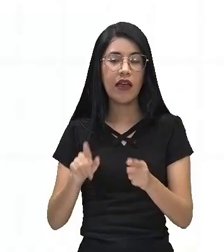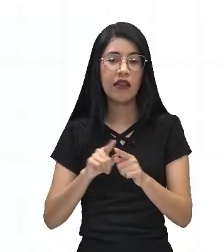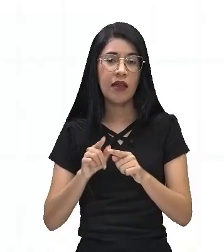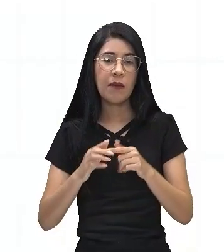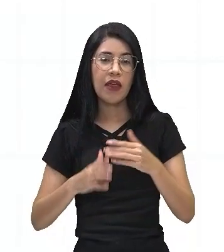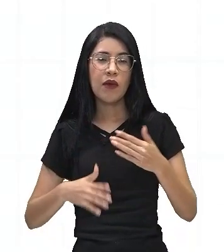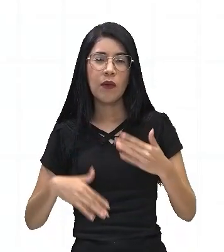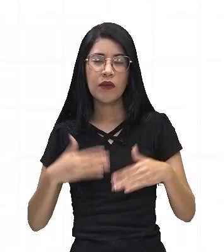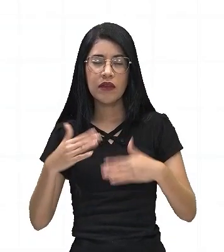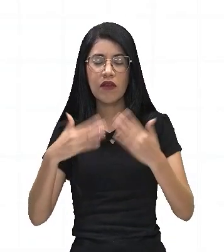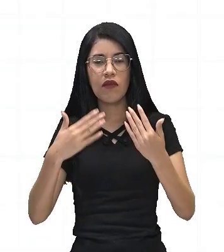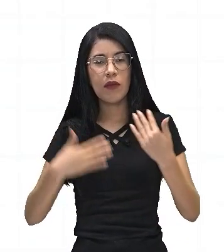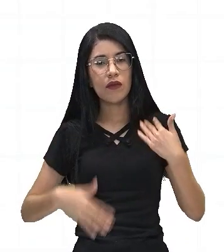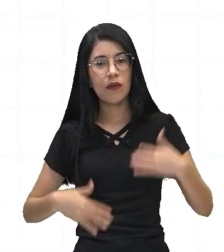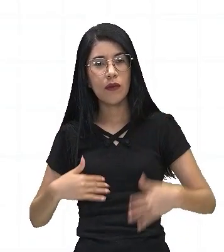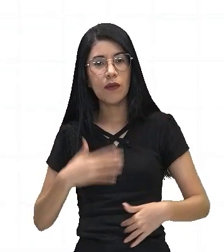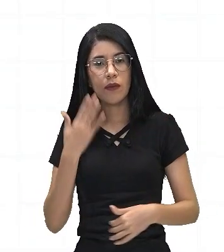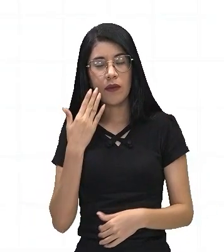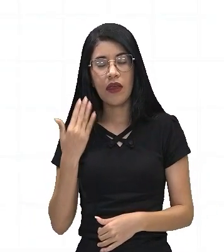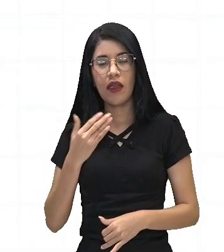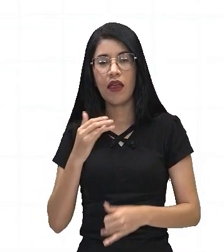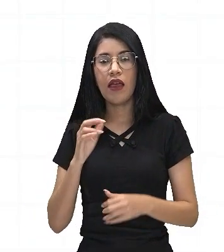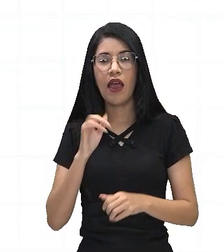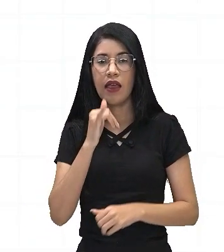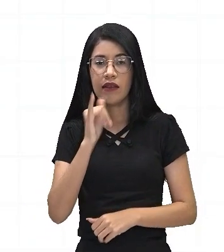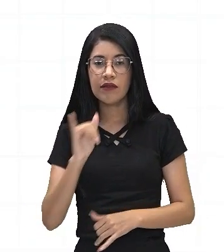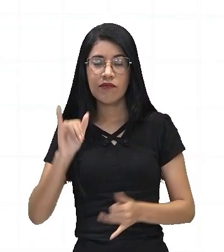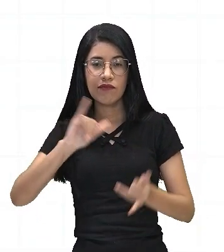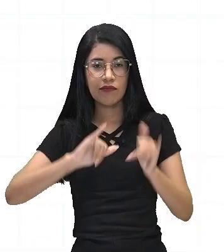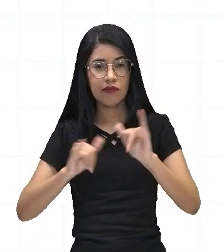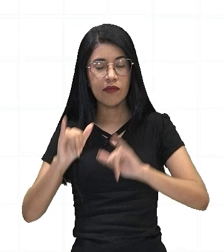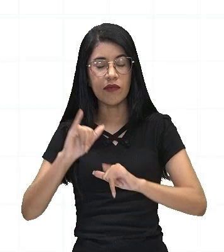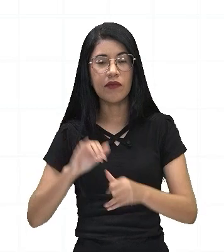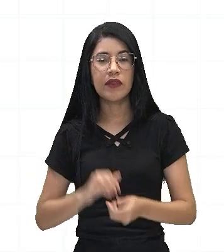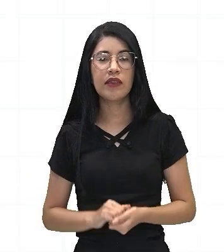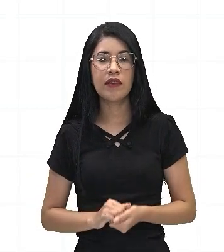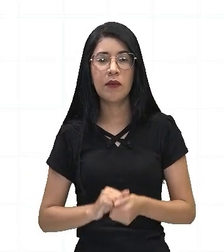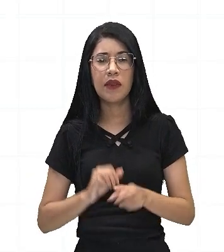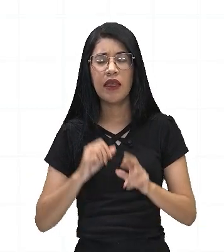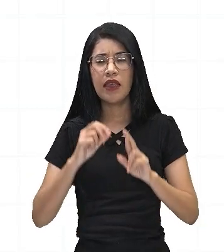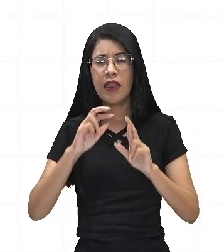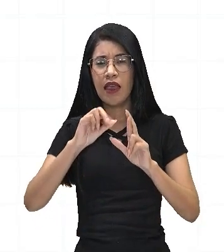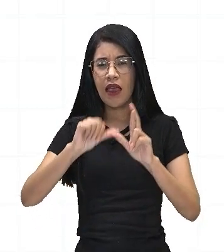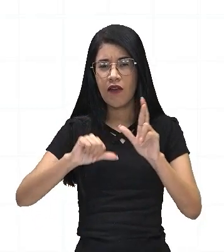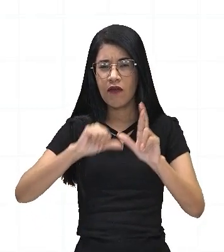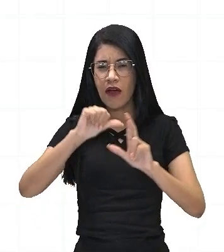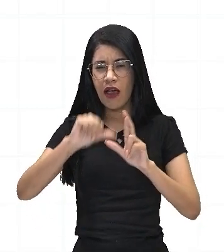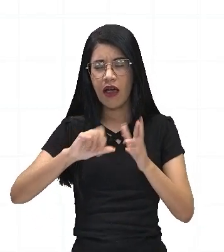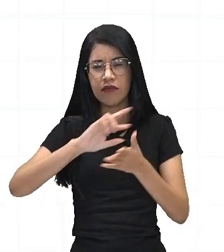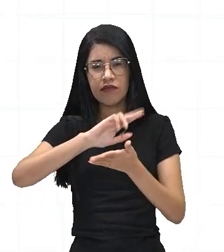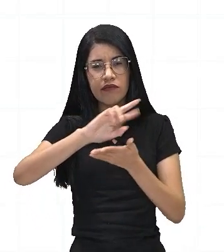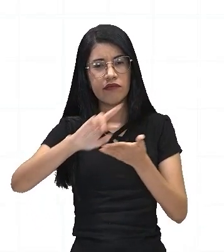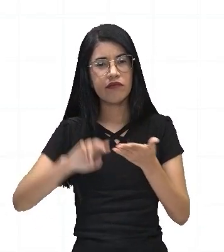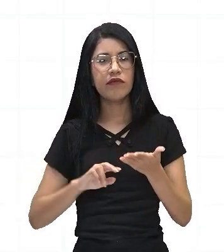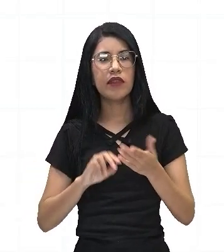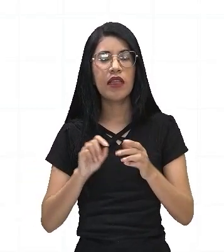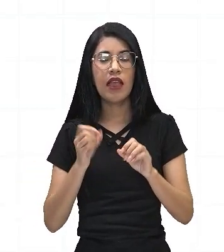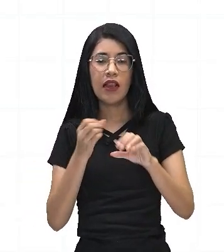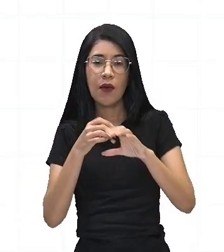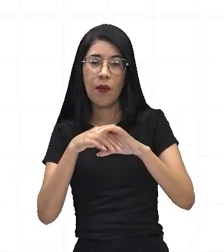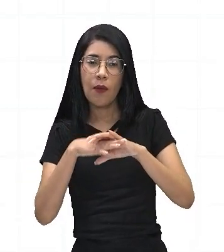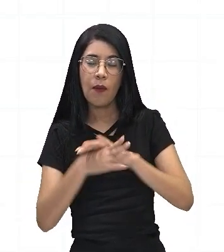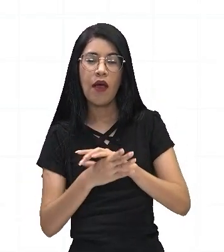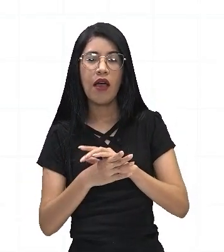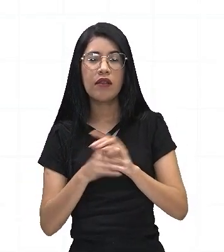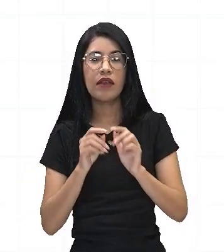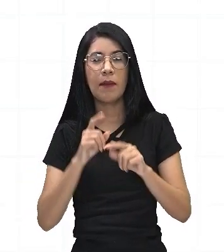que é a energia química. Vamos observar. Sendo composto por reações químicas, esse tipo de energia armazena